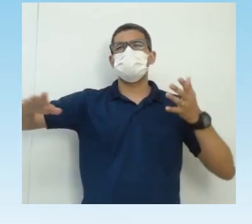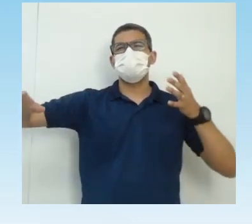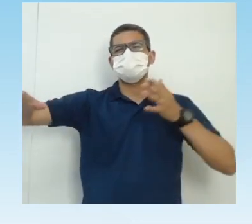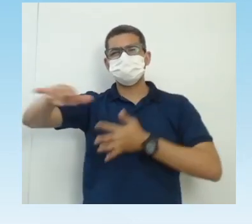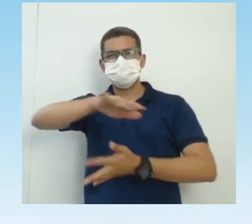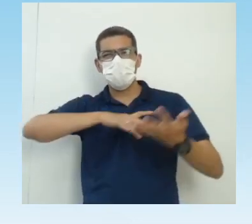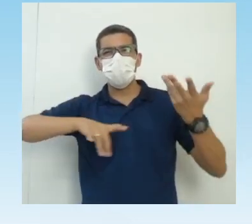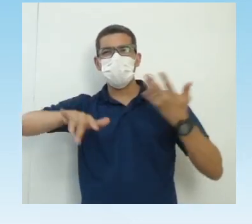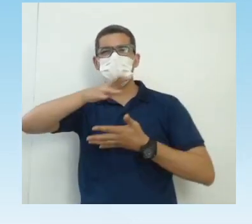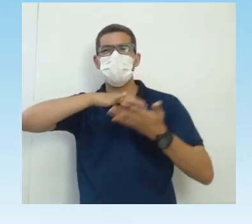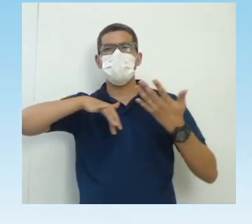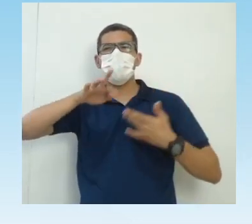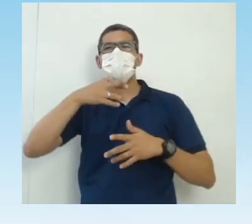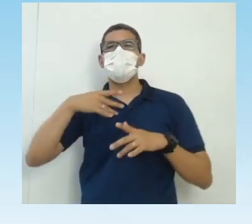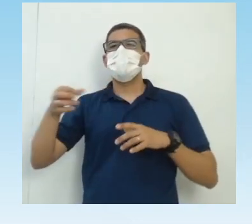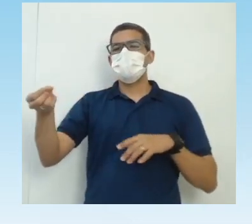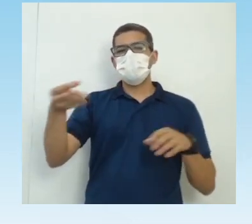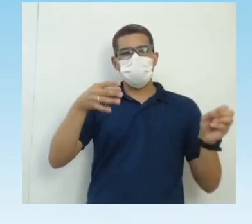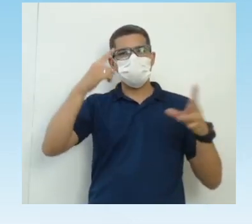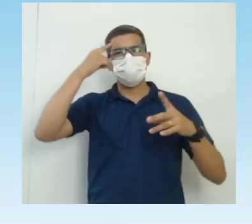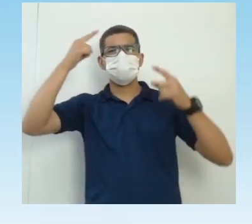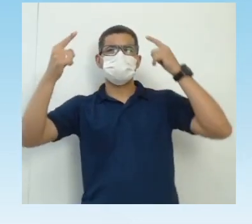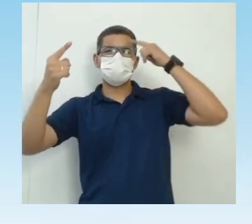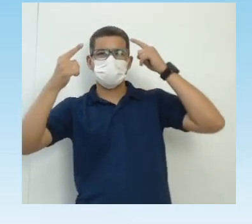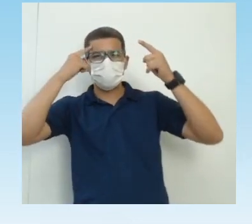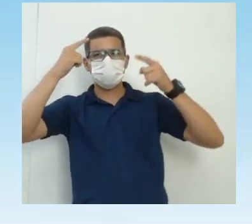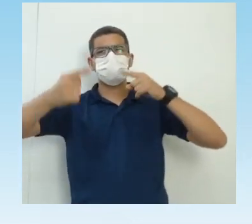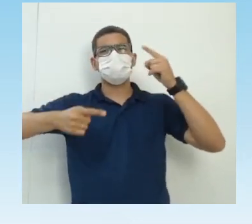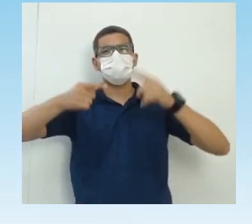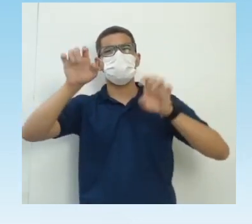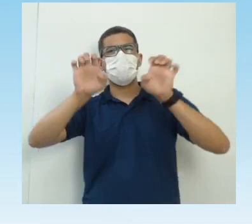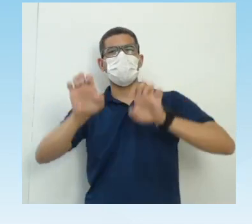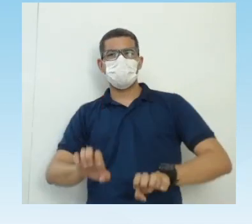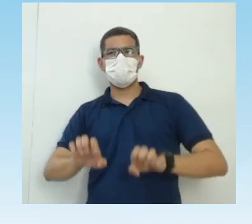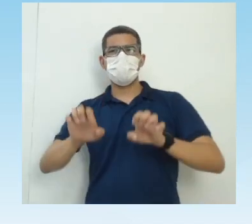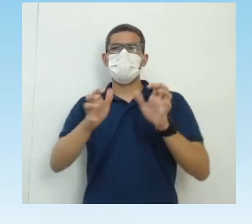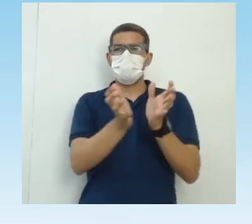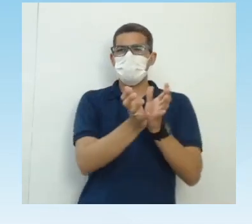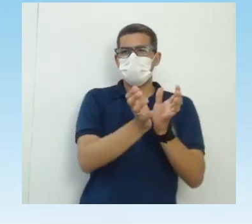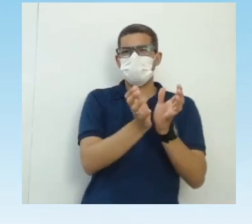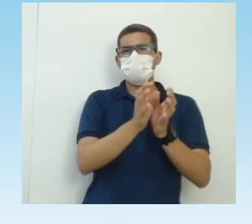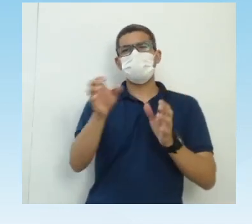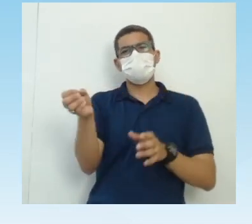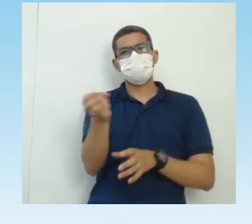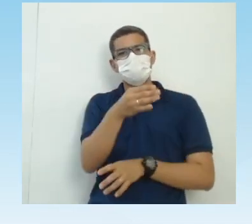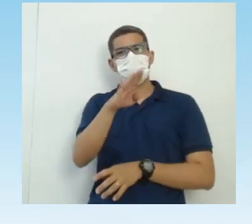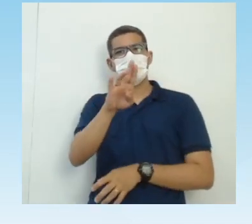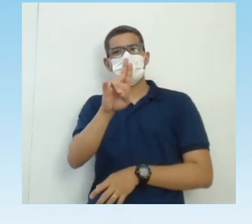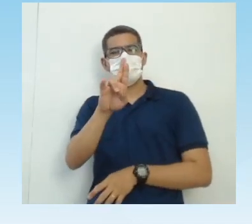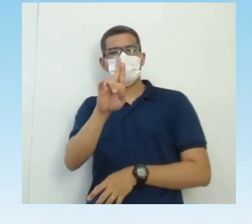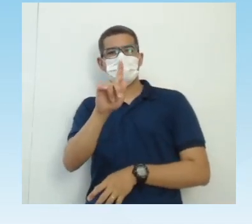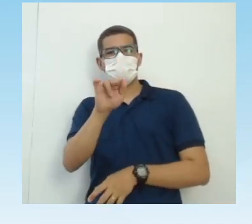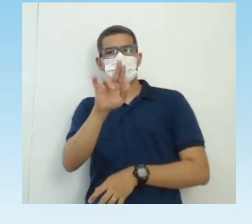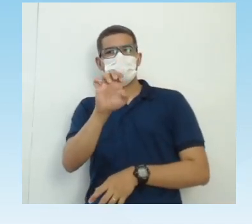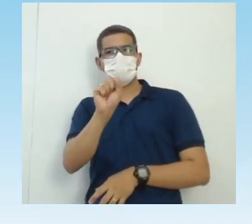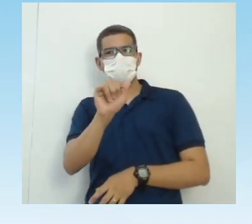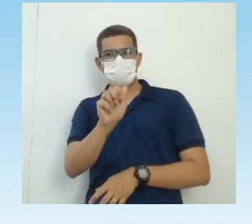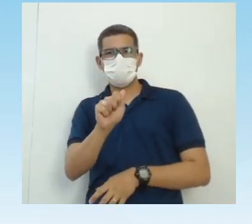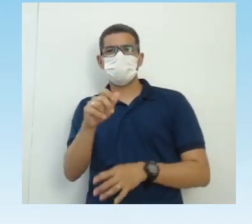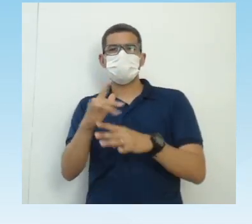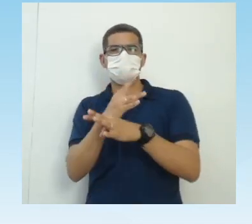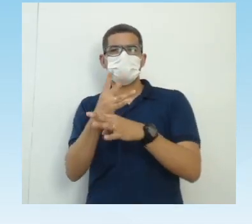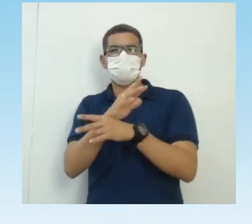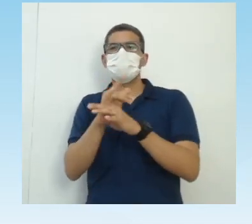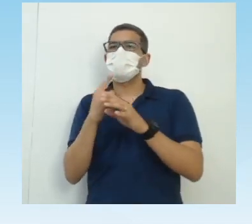emergiam diante de uma estrutura política que não atendia aos interesses de um grupo. A nova burguesia urbana que ascendia no